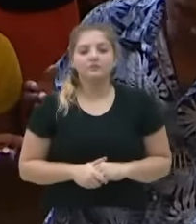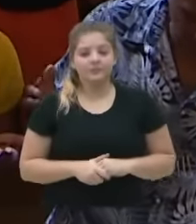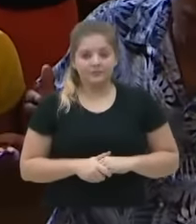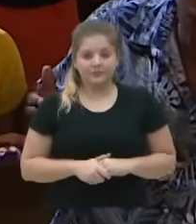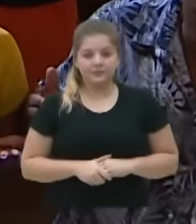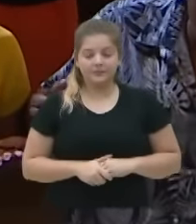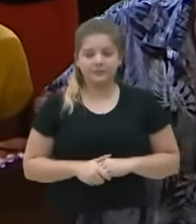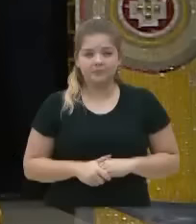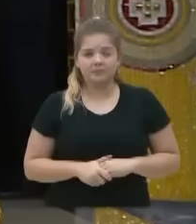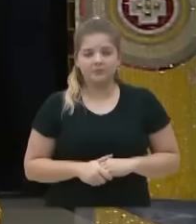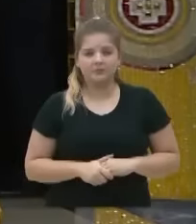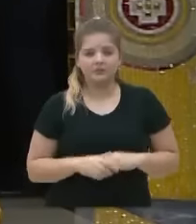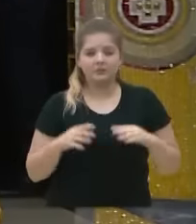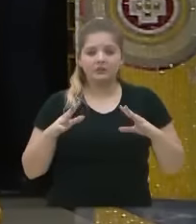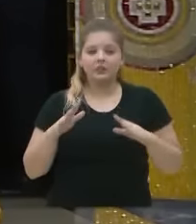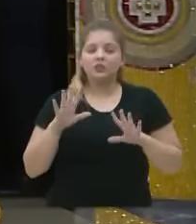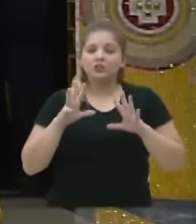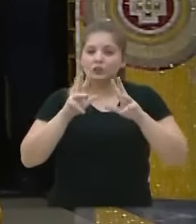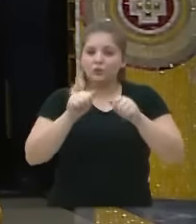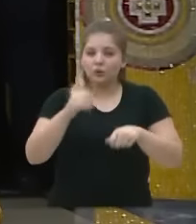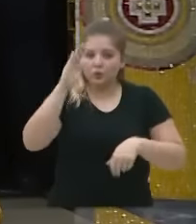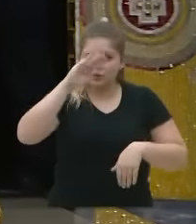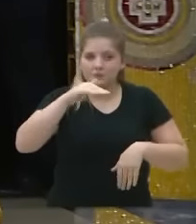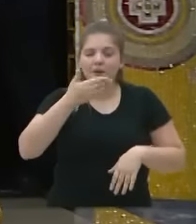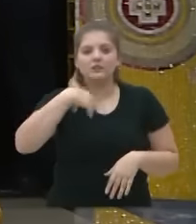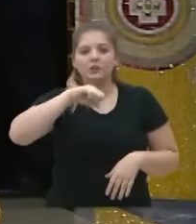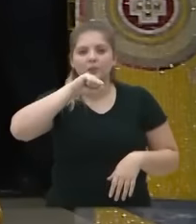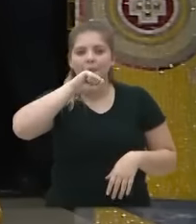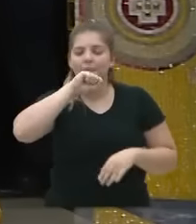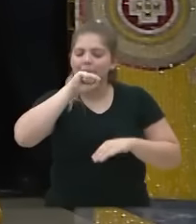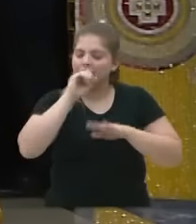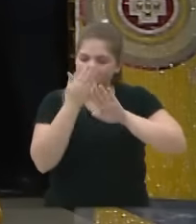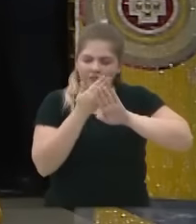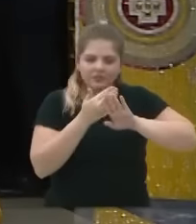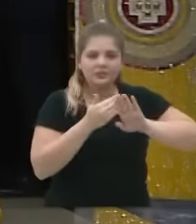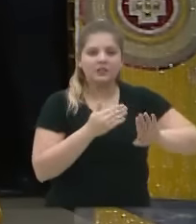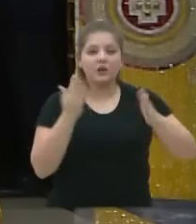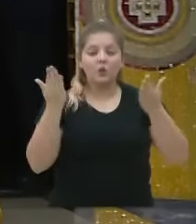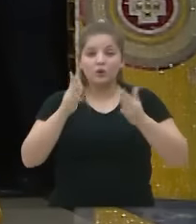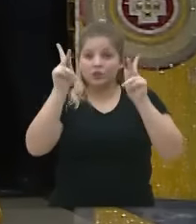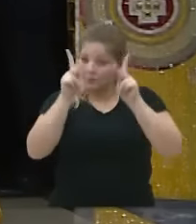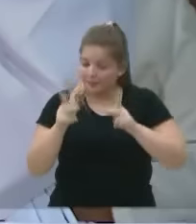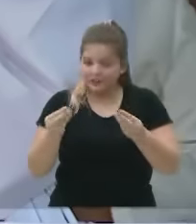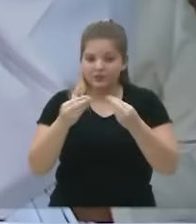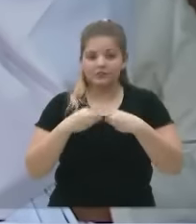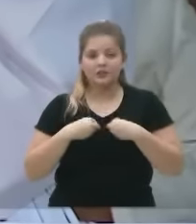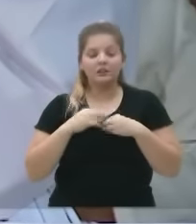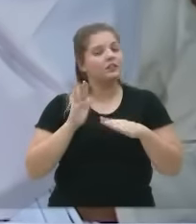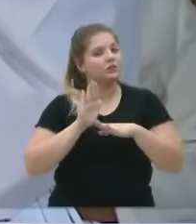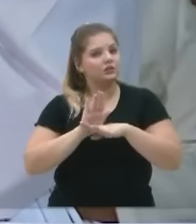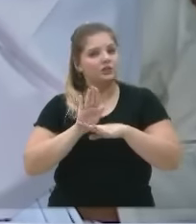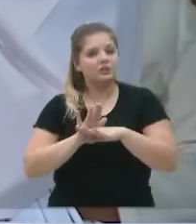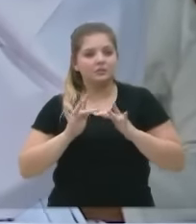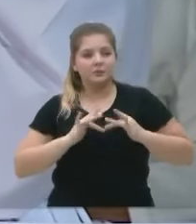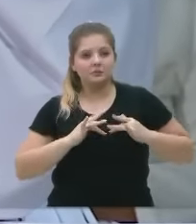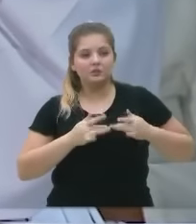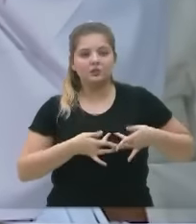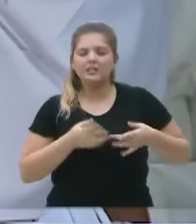mas livrai-nos do mal. Livrai-nos de todos os males, Pai, dai-nos hoje a vossa paz. Ajudados pela